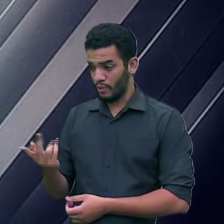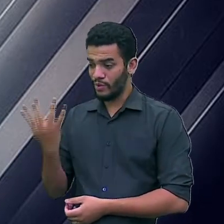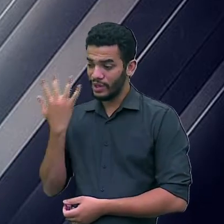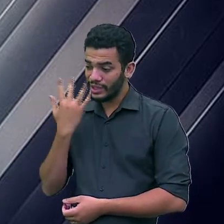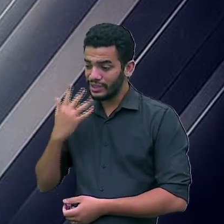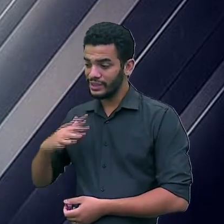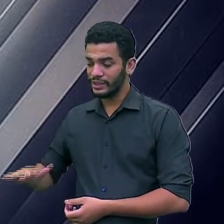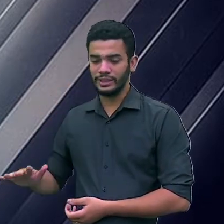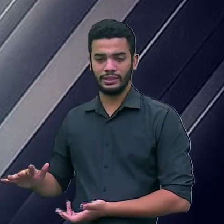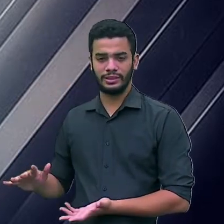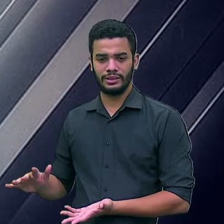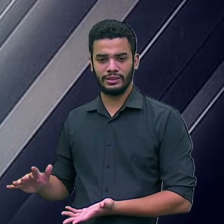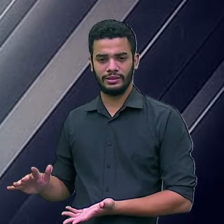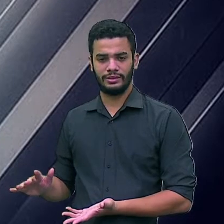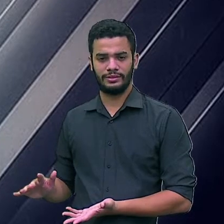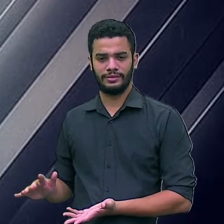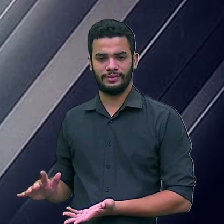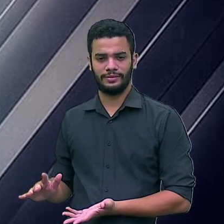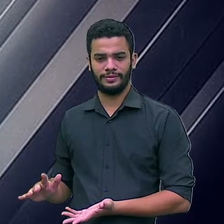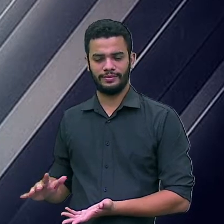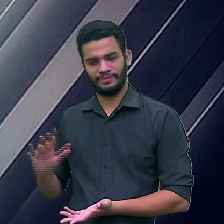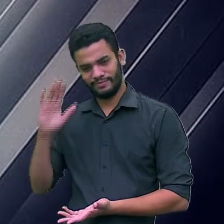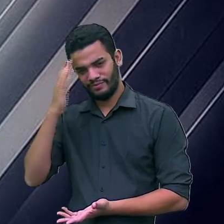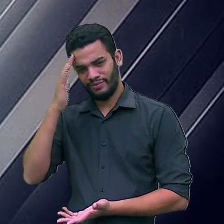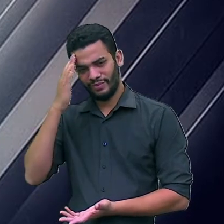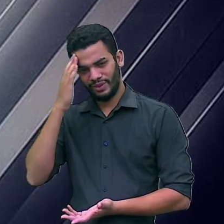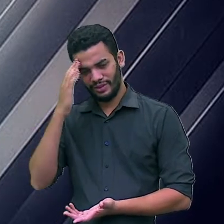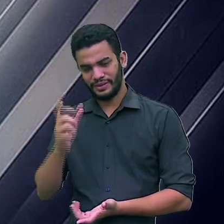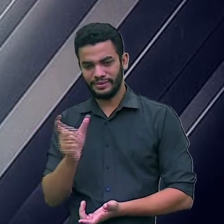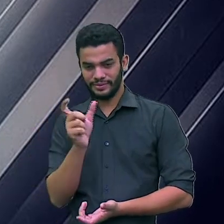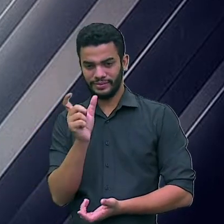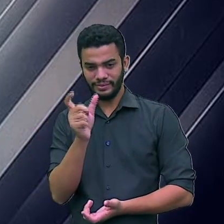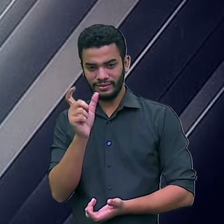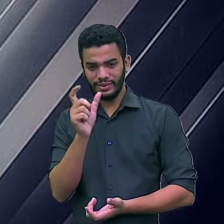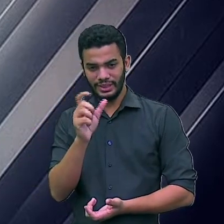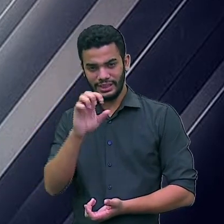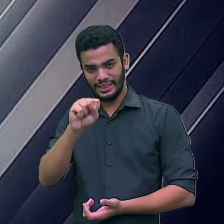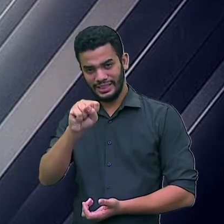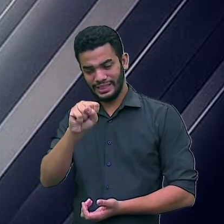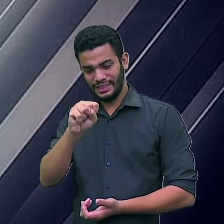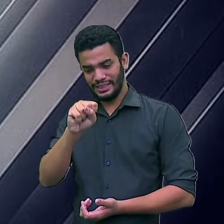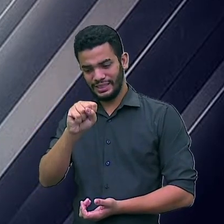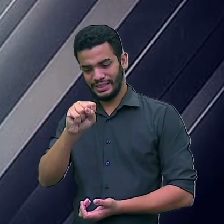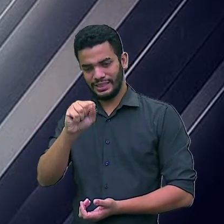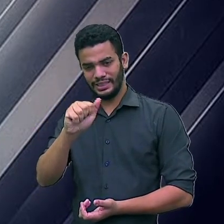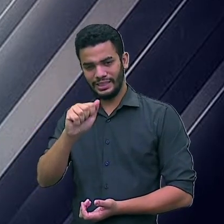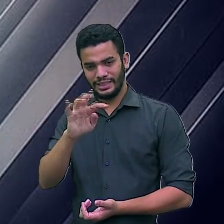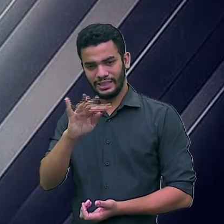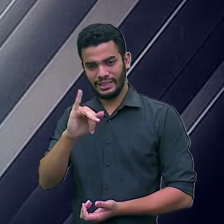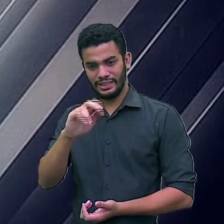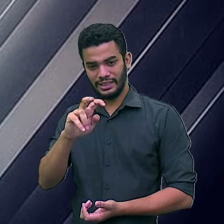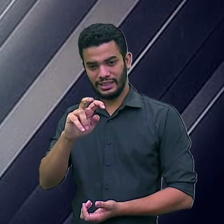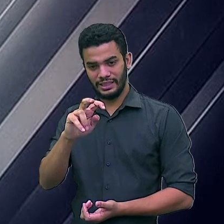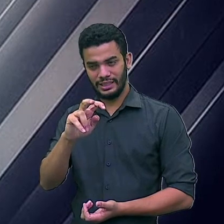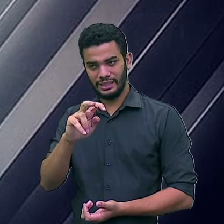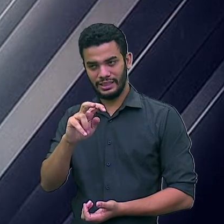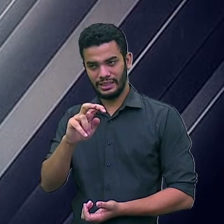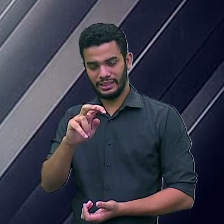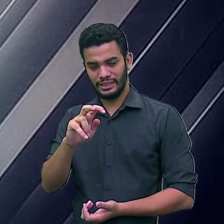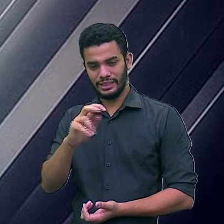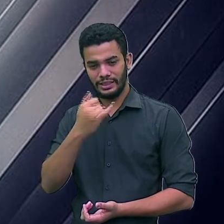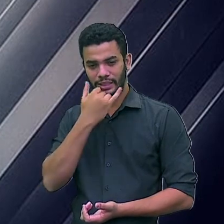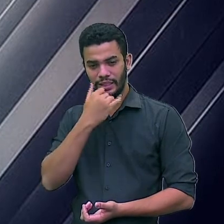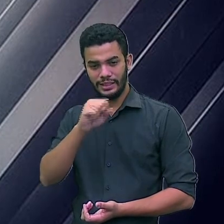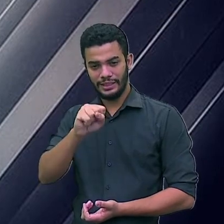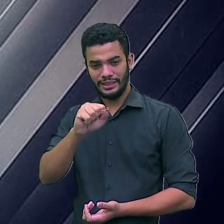mesmo? Que aí, os satisfeitas aqui, ele tem uma relação direta com crianças.